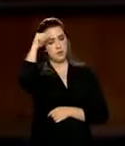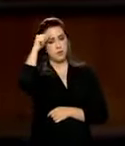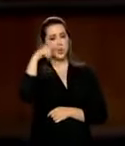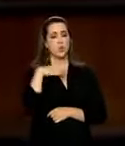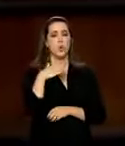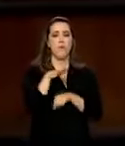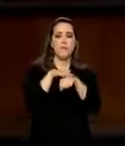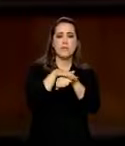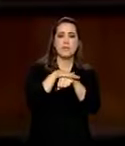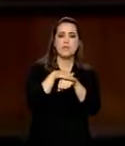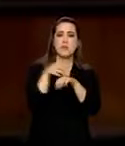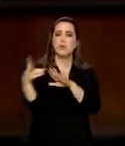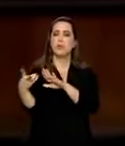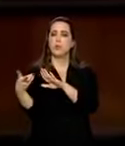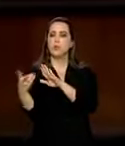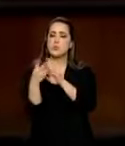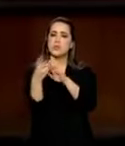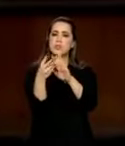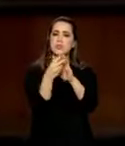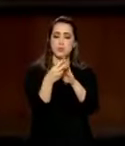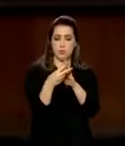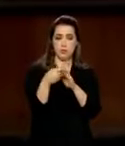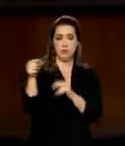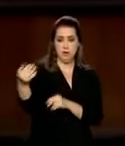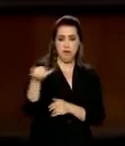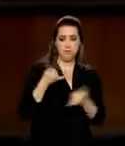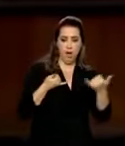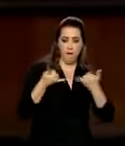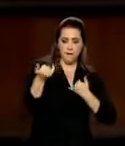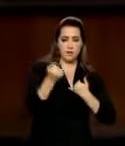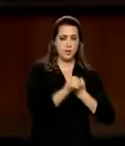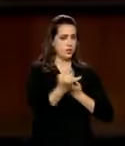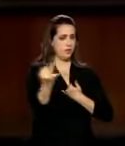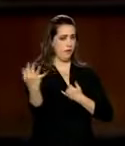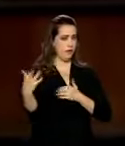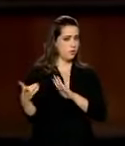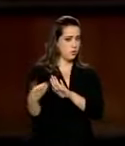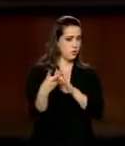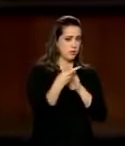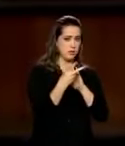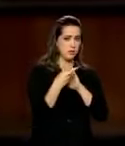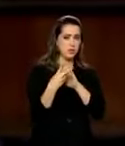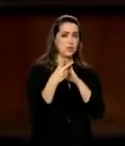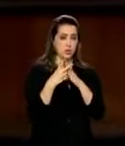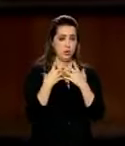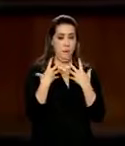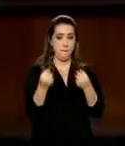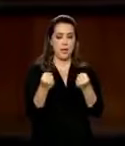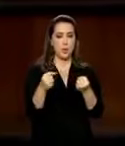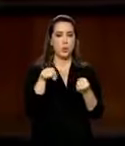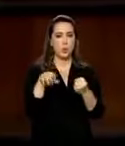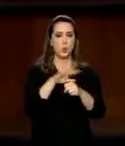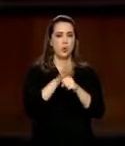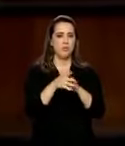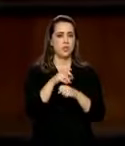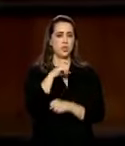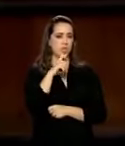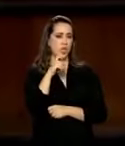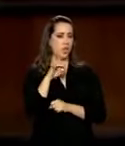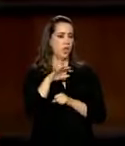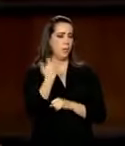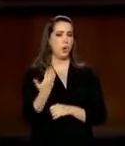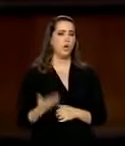duas etnias falaram para mim que muitos índios haviam se contagiado com o vírus e ninguém morreu. Depois não morreu